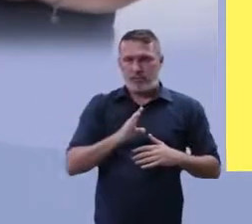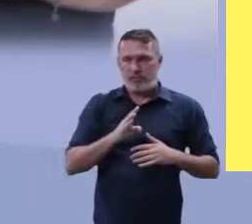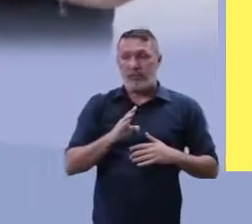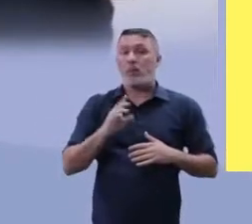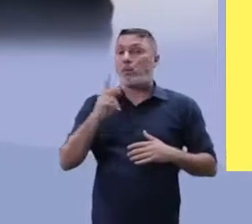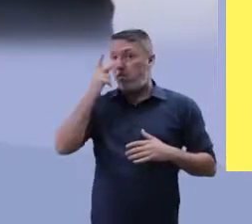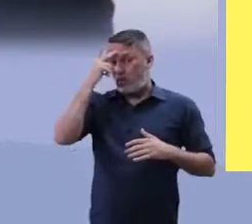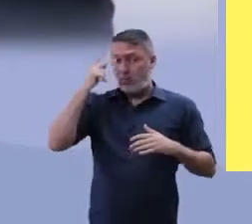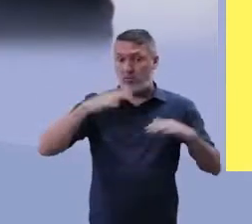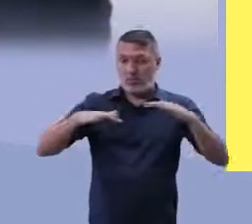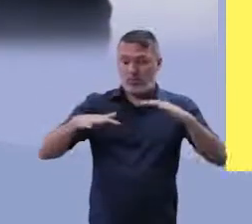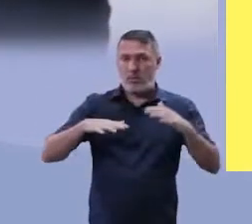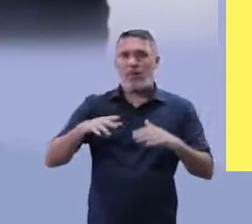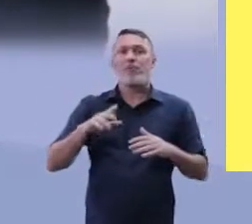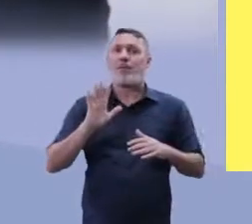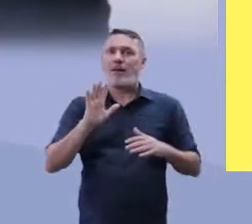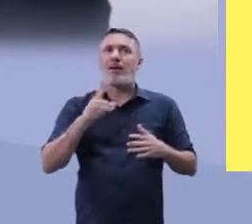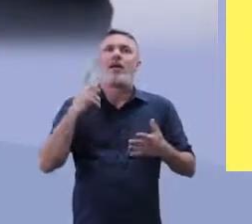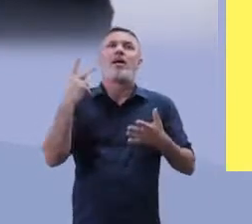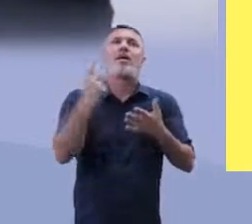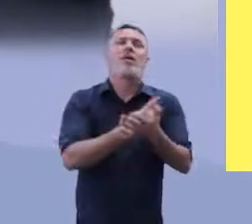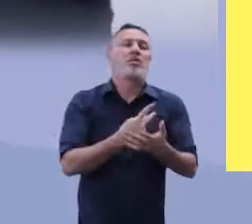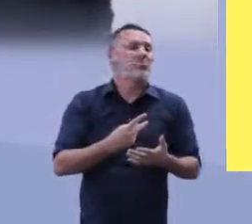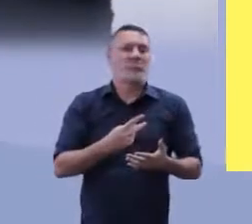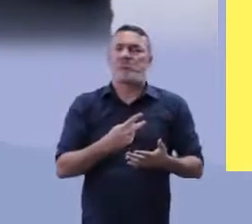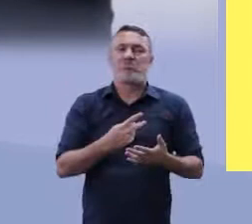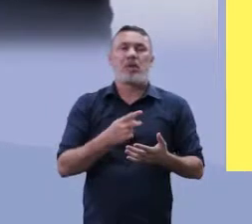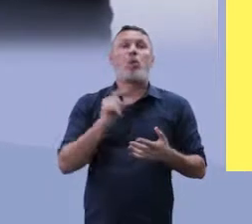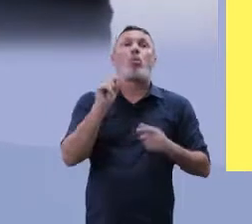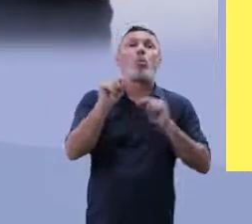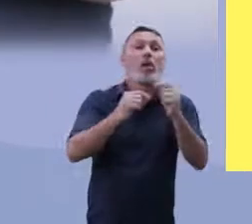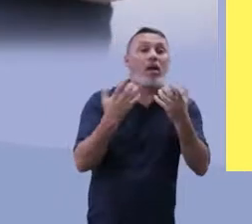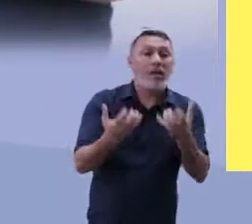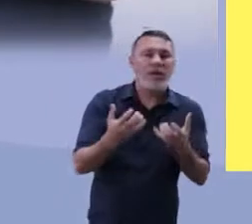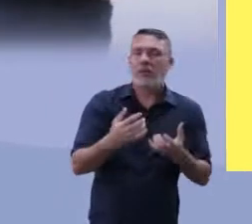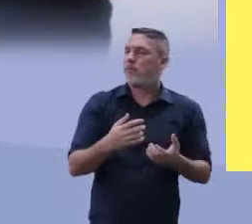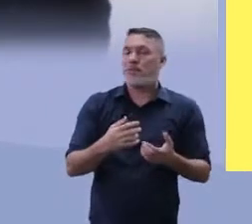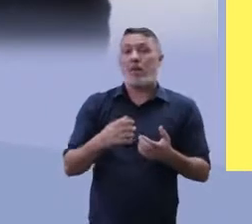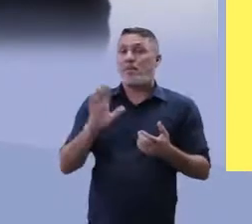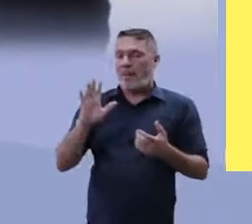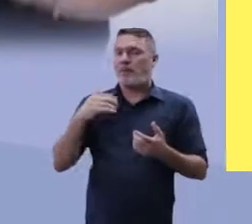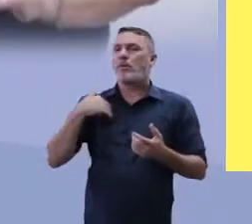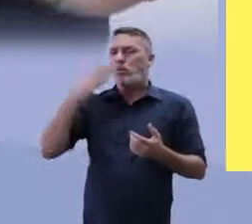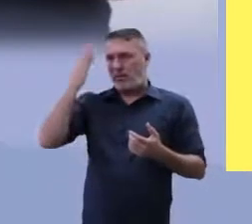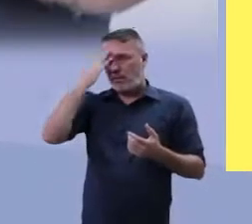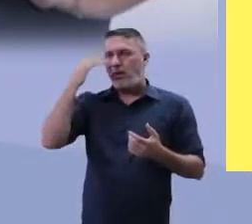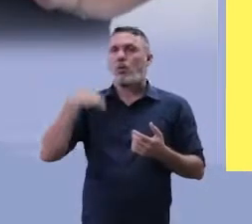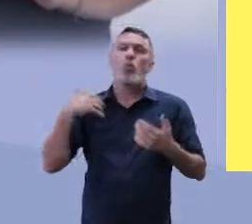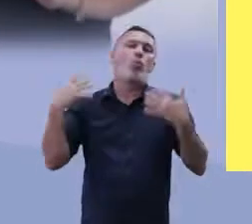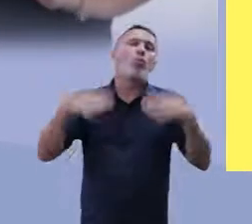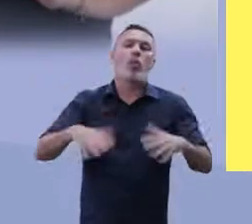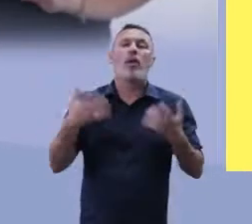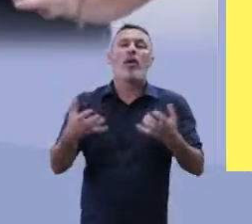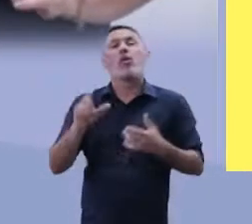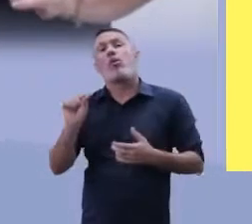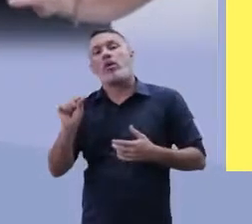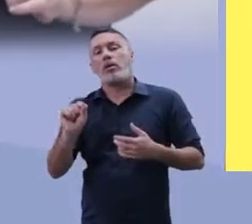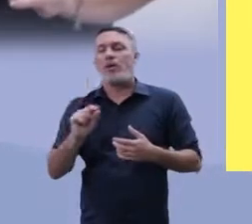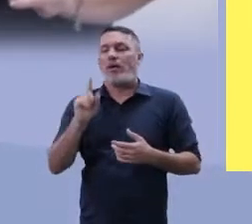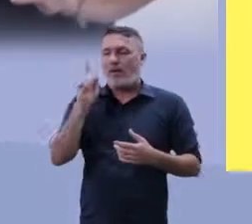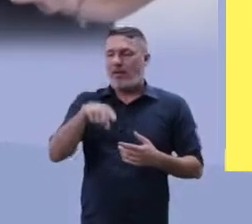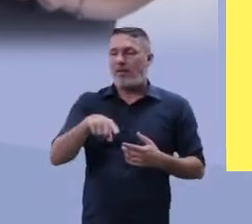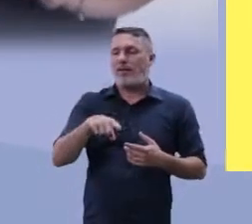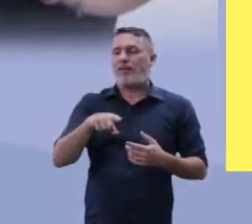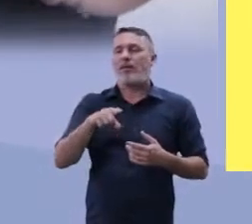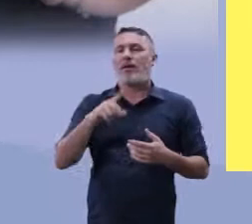Brasil. Eles não sabiam o que queriam, mas sabiam o que não queriam. E o que não